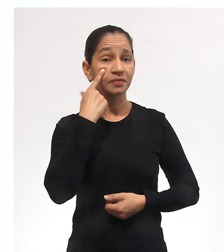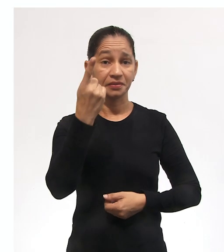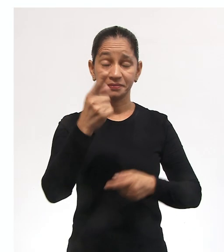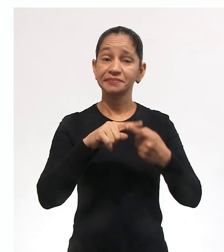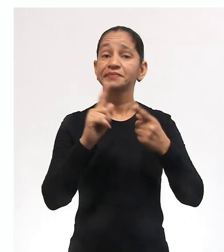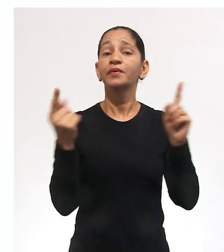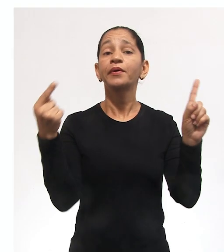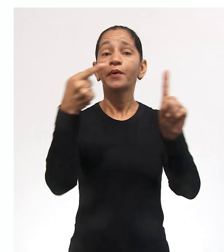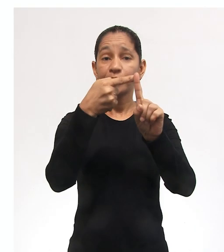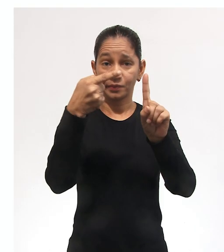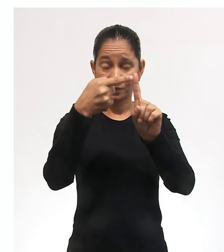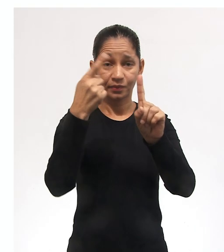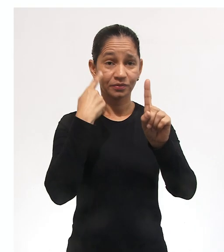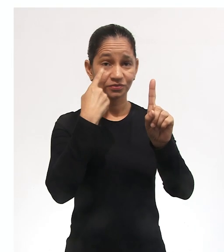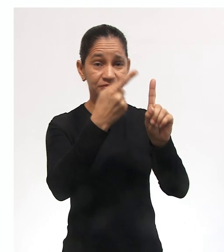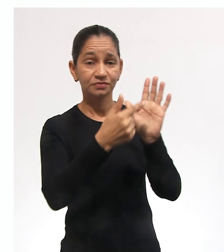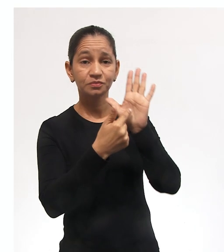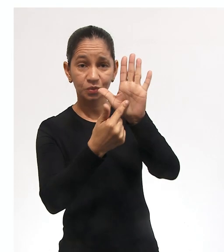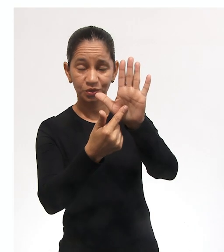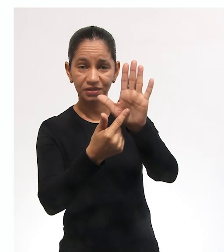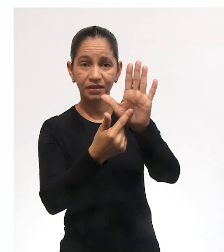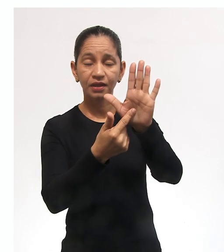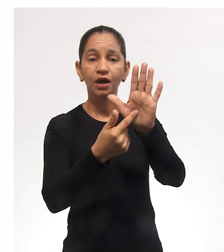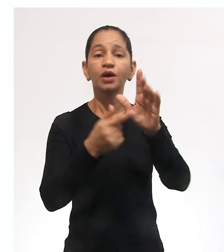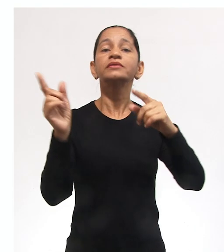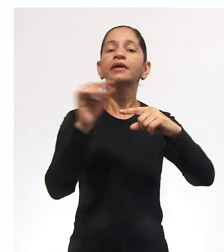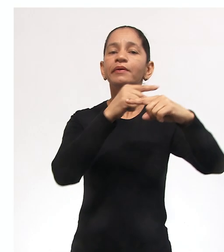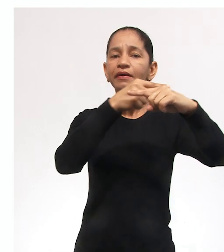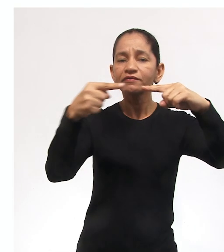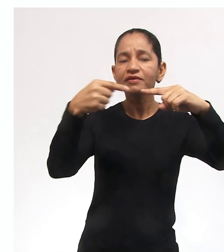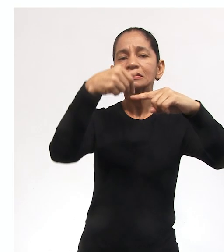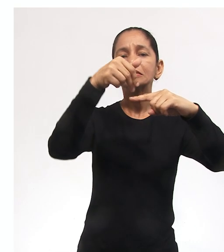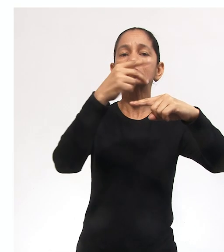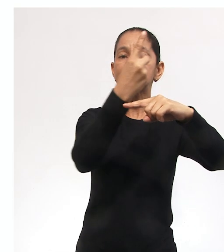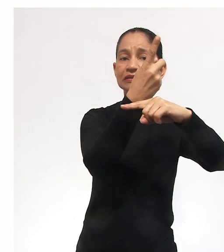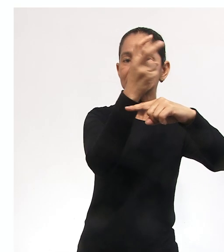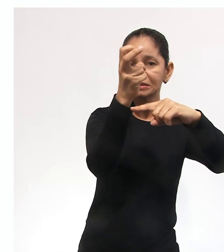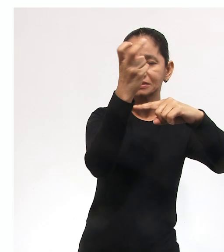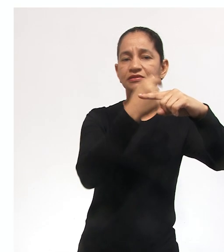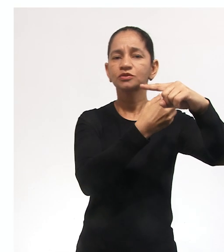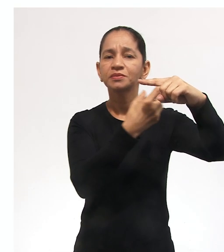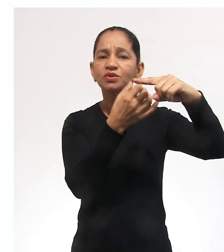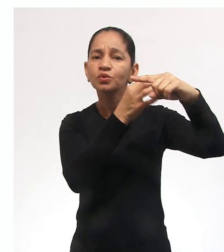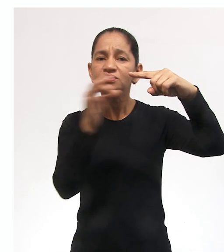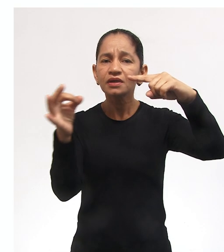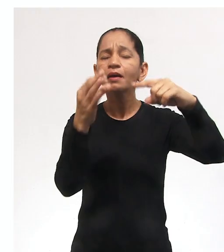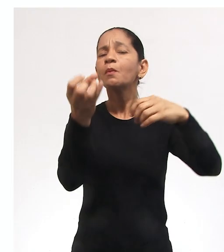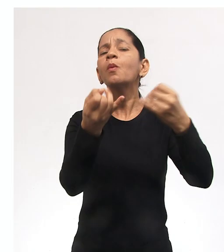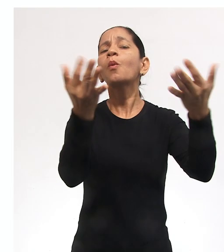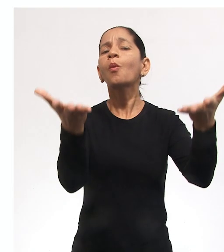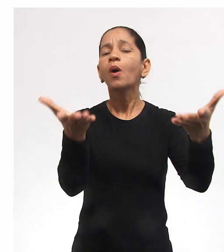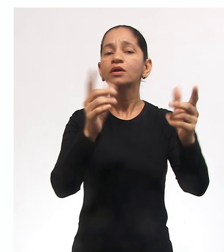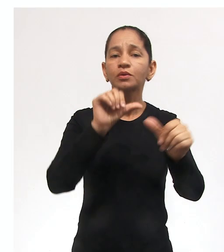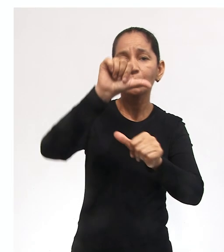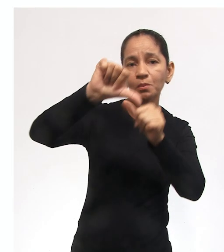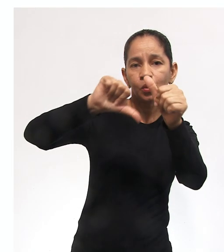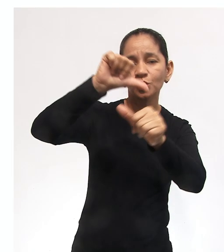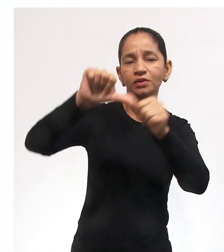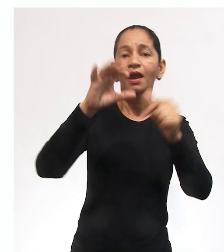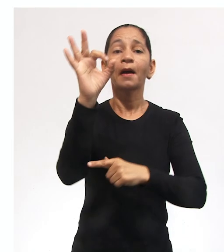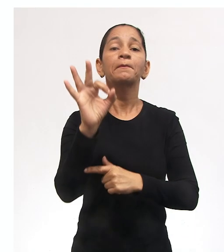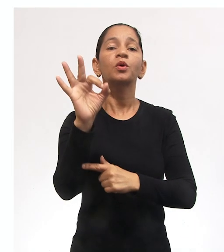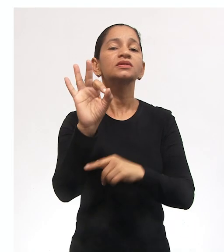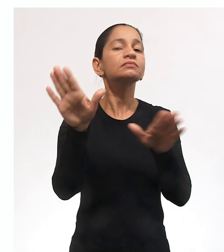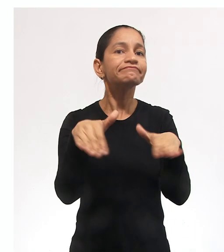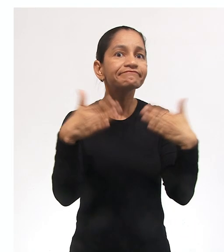aqui uma fração, 15 sobre 100, e eu quero transformar ela em porcentagem.